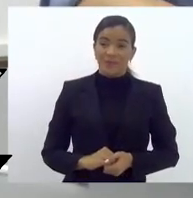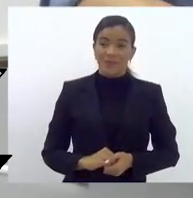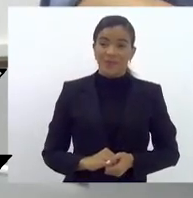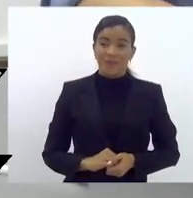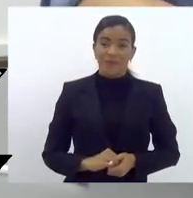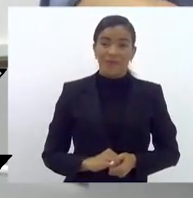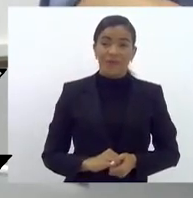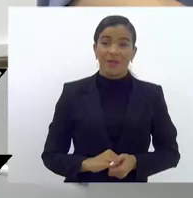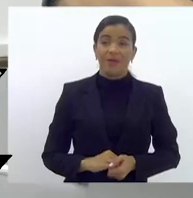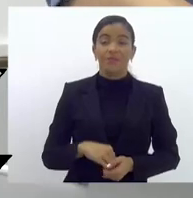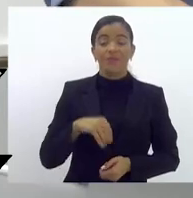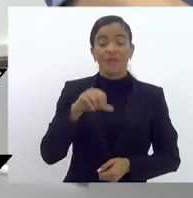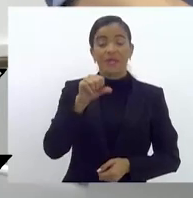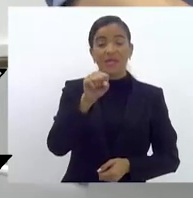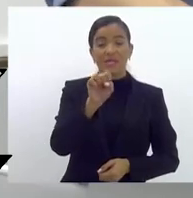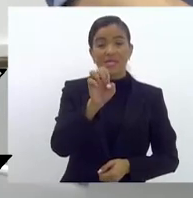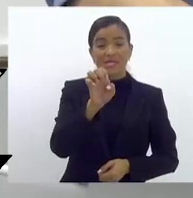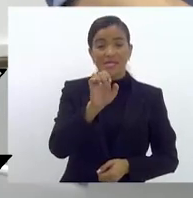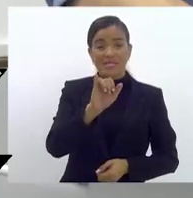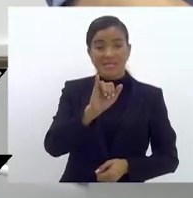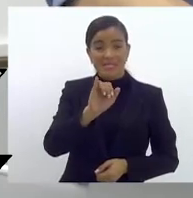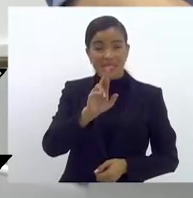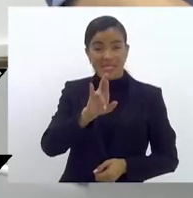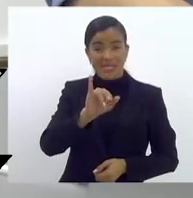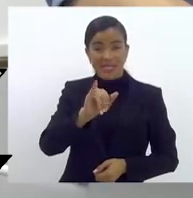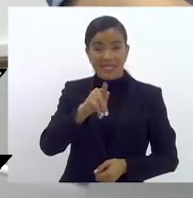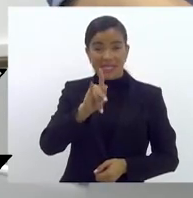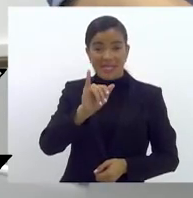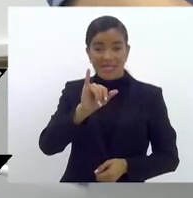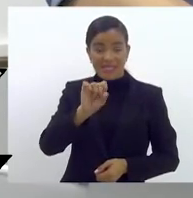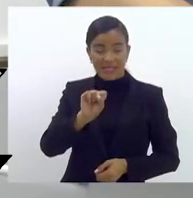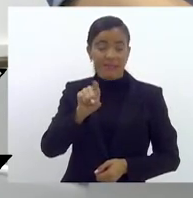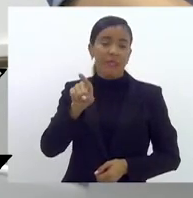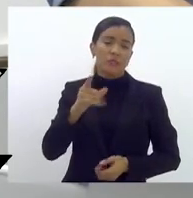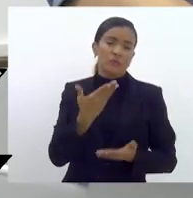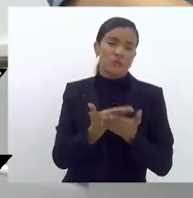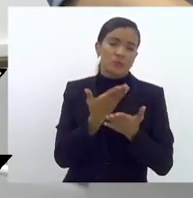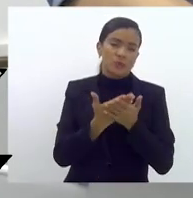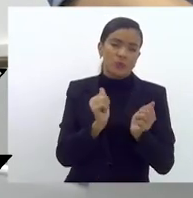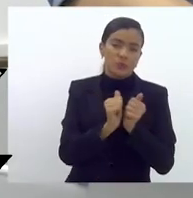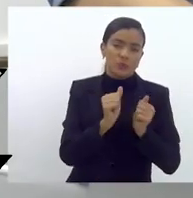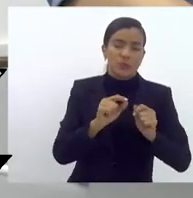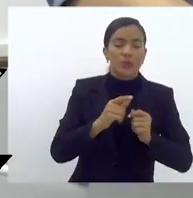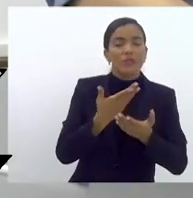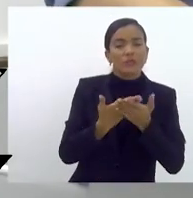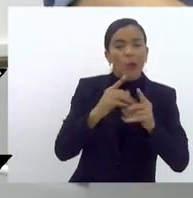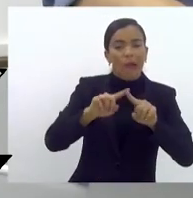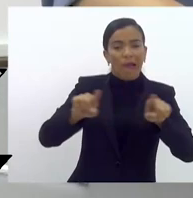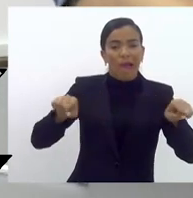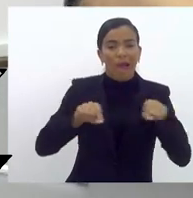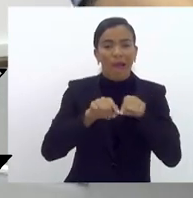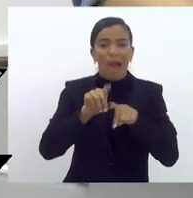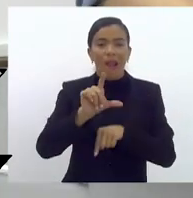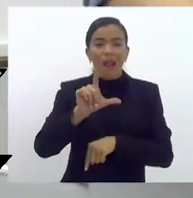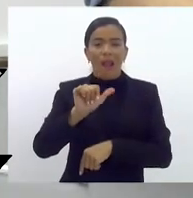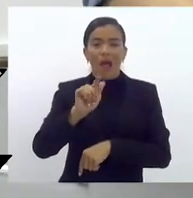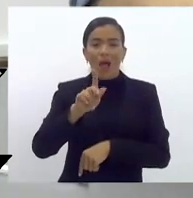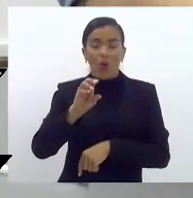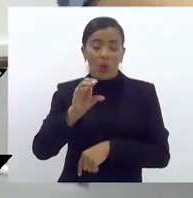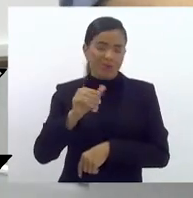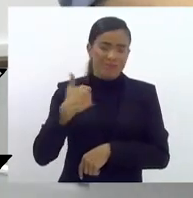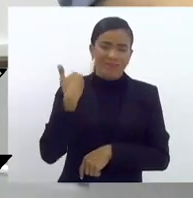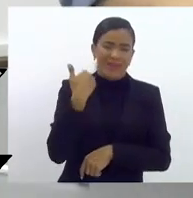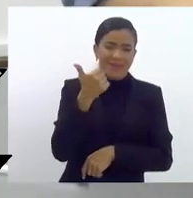o Circus foi meu colega meu colégio de aplicação da Lagoa nós tínhamos 15 anos de idade